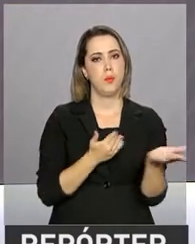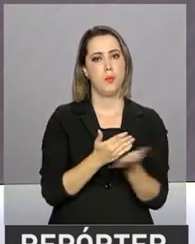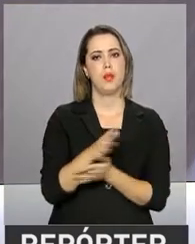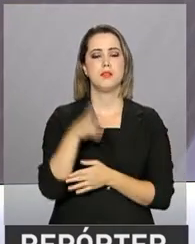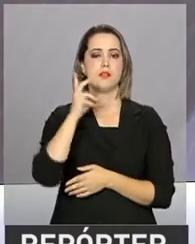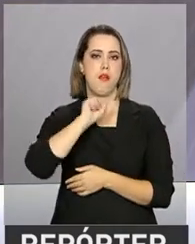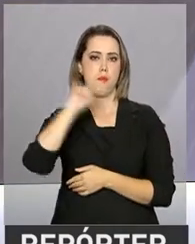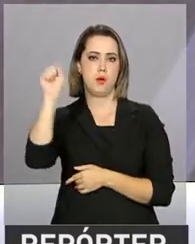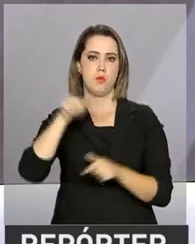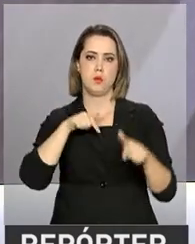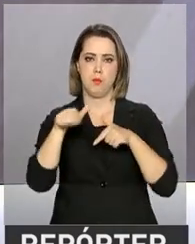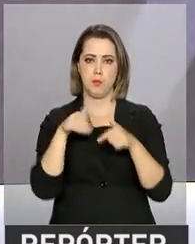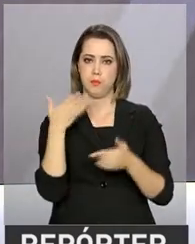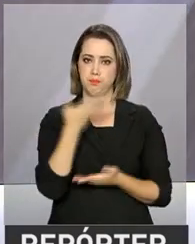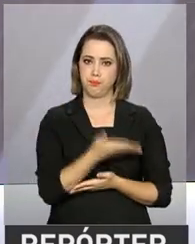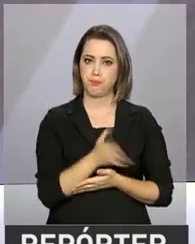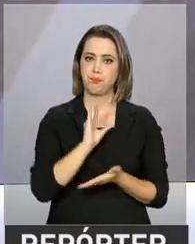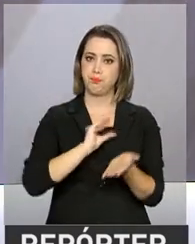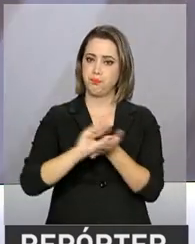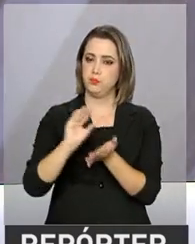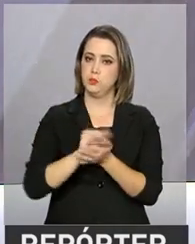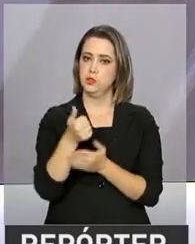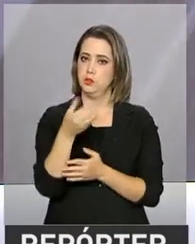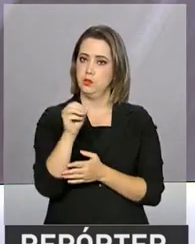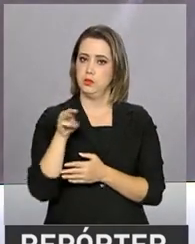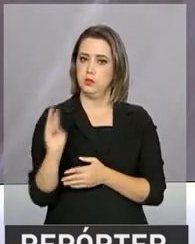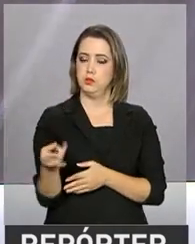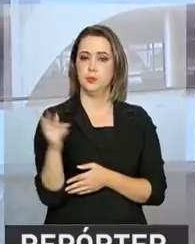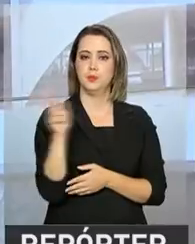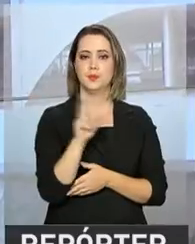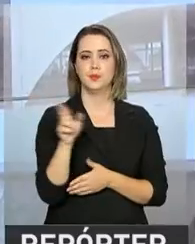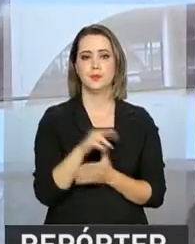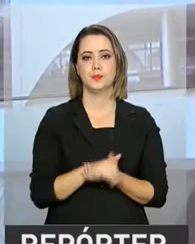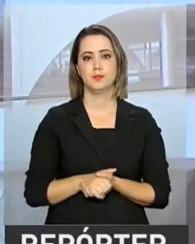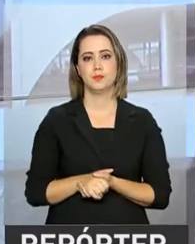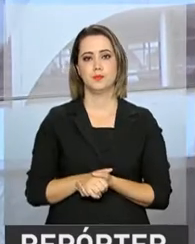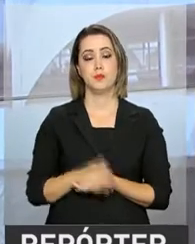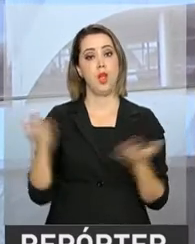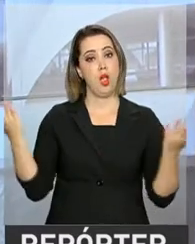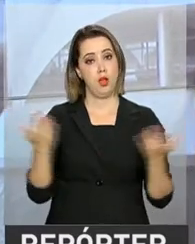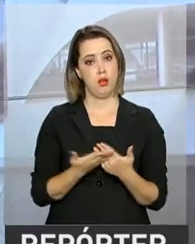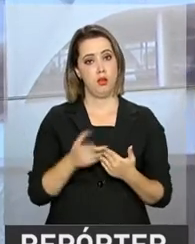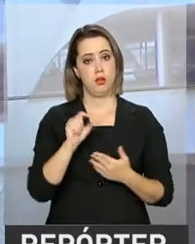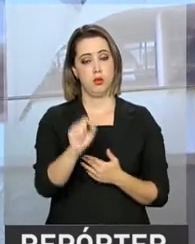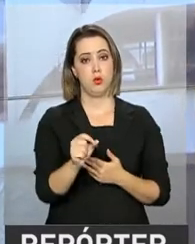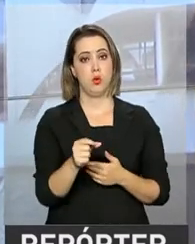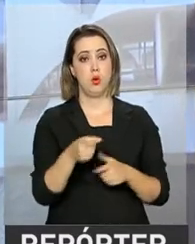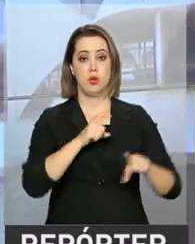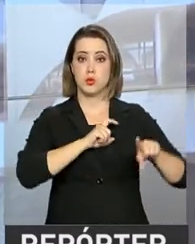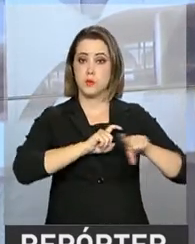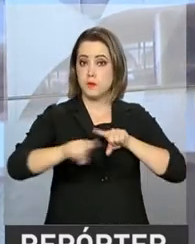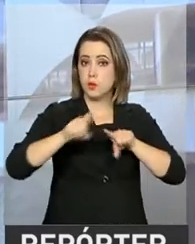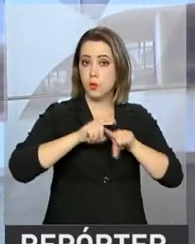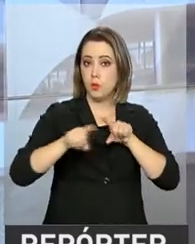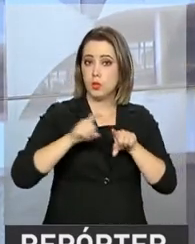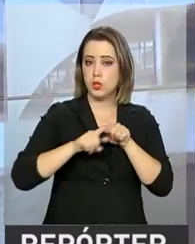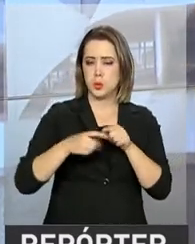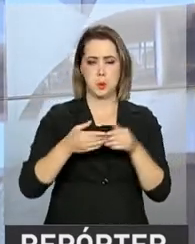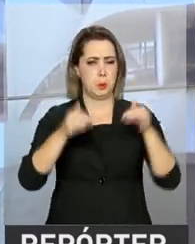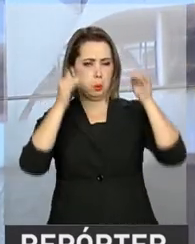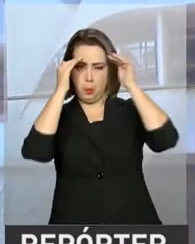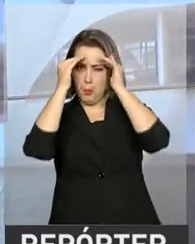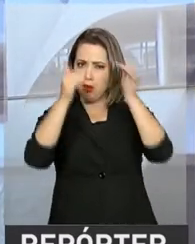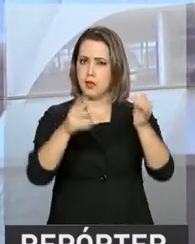investidos na construção 10 milhões de reais a partir de agora os frigoríficos que disco abrirem